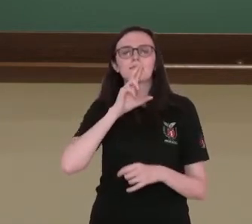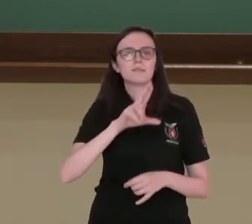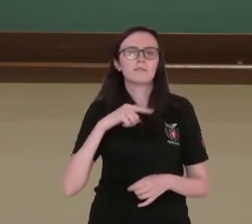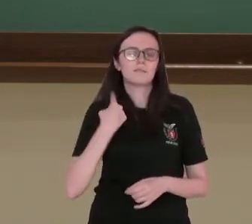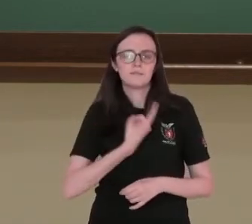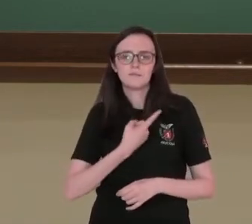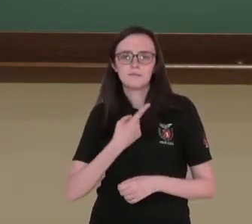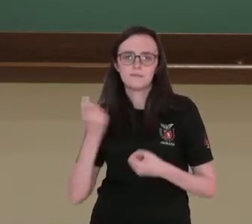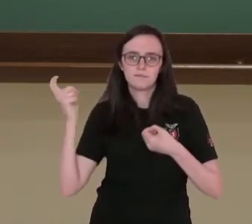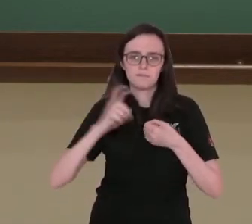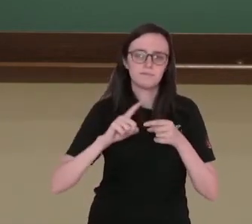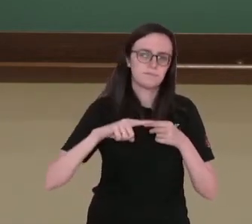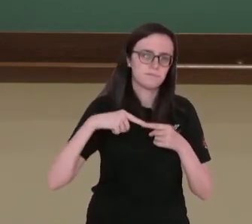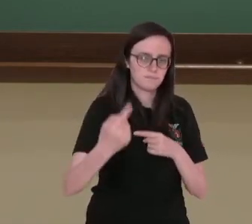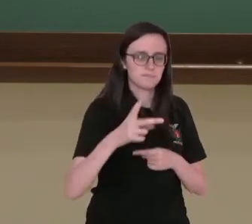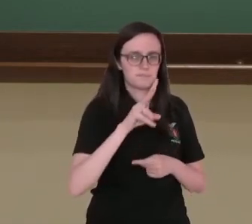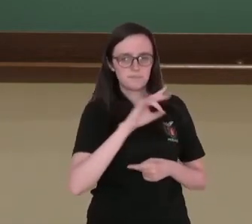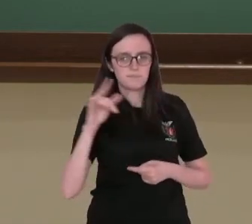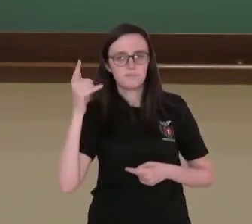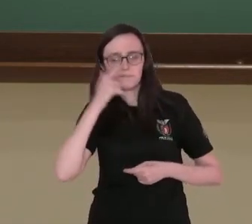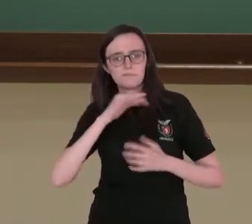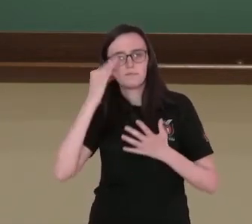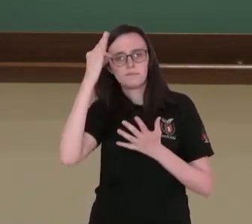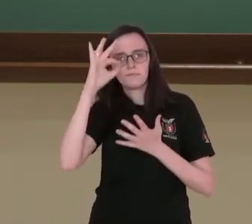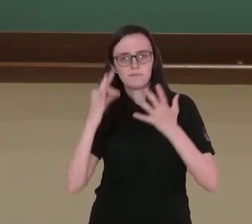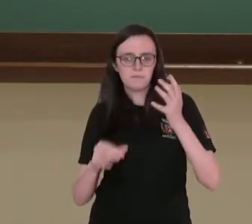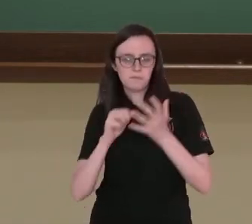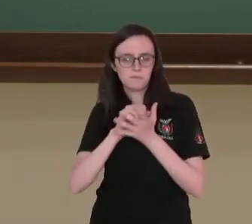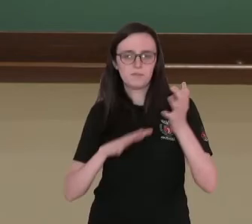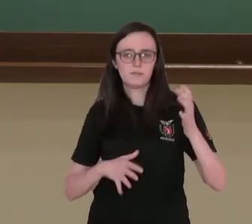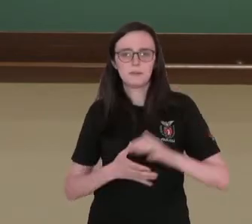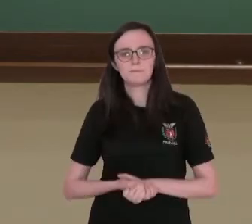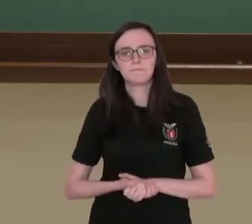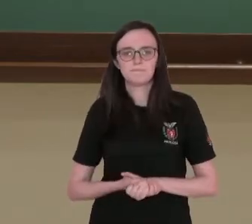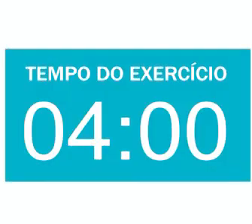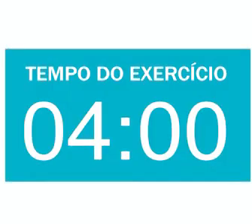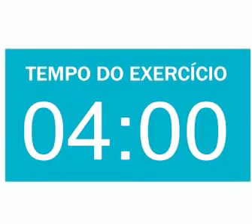na sequência nós vamos fazer a correção dessa atividade.